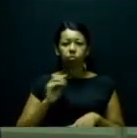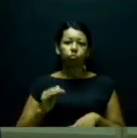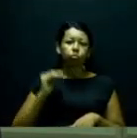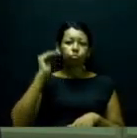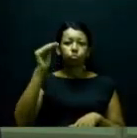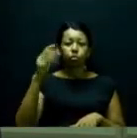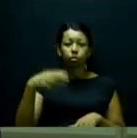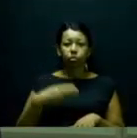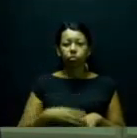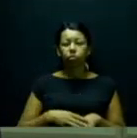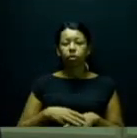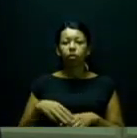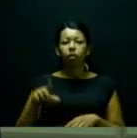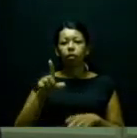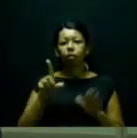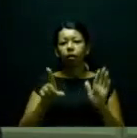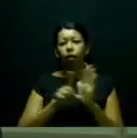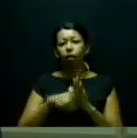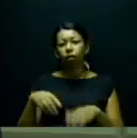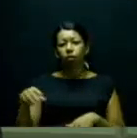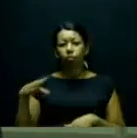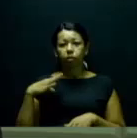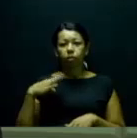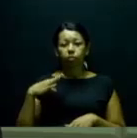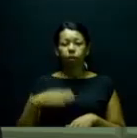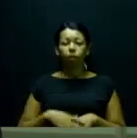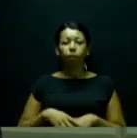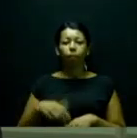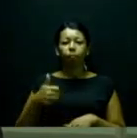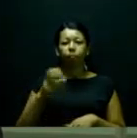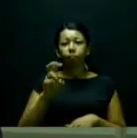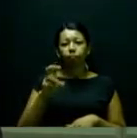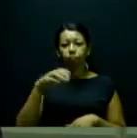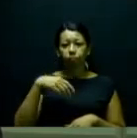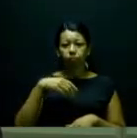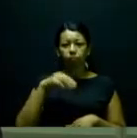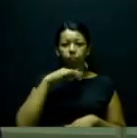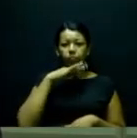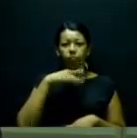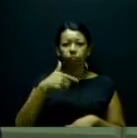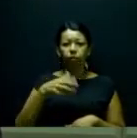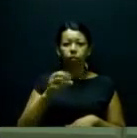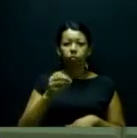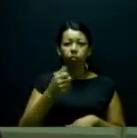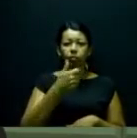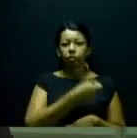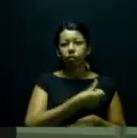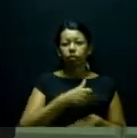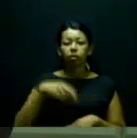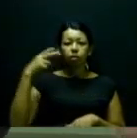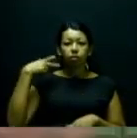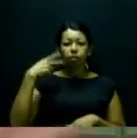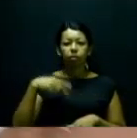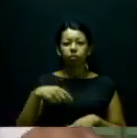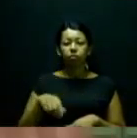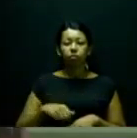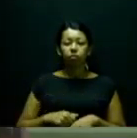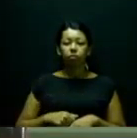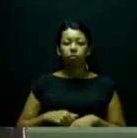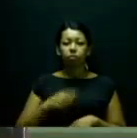superior à estabelecida pela lei municipal. Sala Dona Helena Melete Cunha, 15 de março de 2016. Aguinaldo Alves de Araújo, presidente.